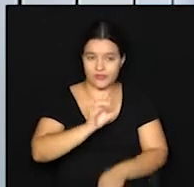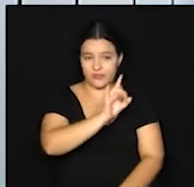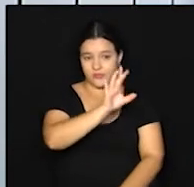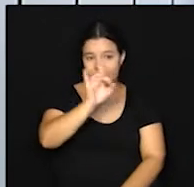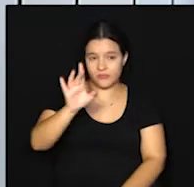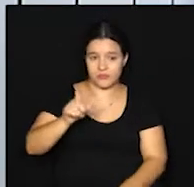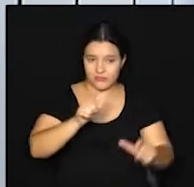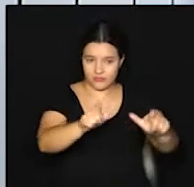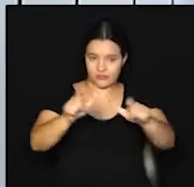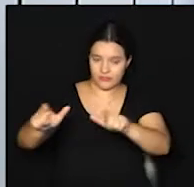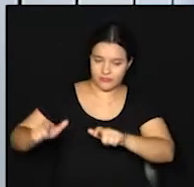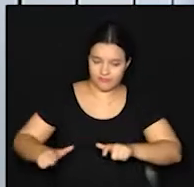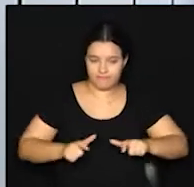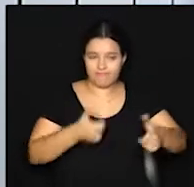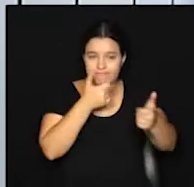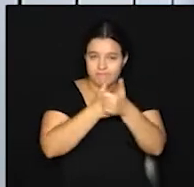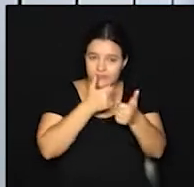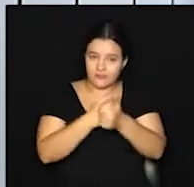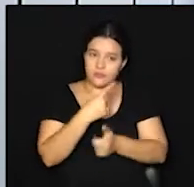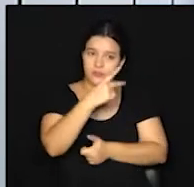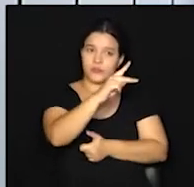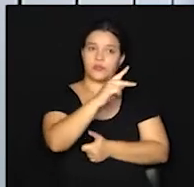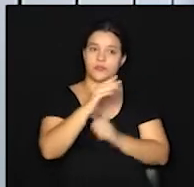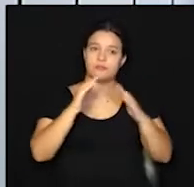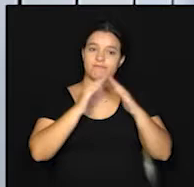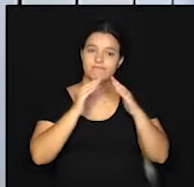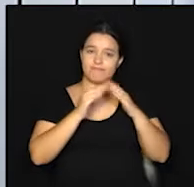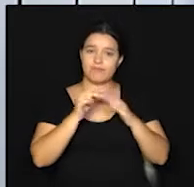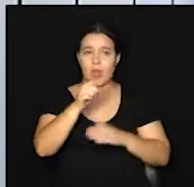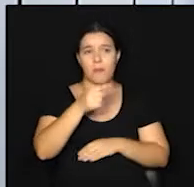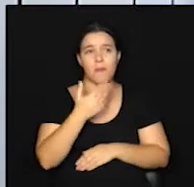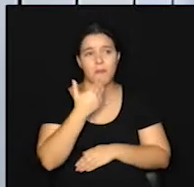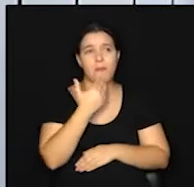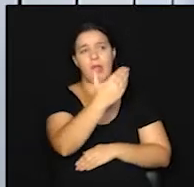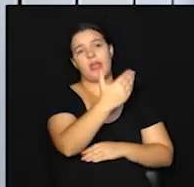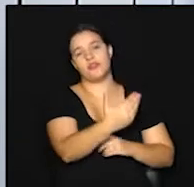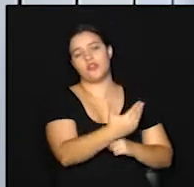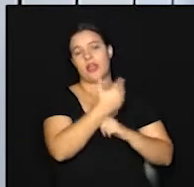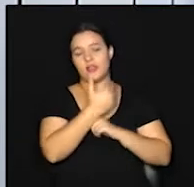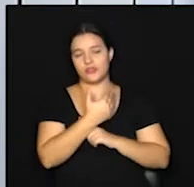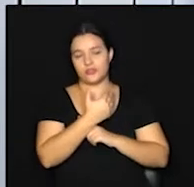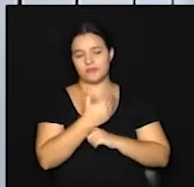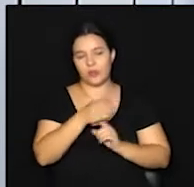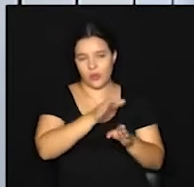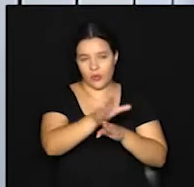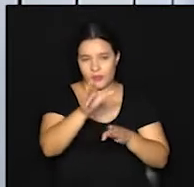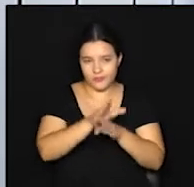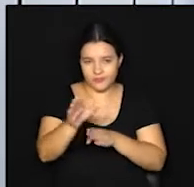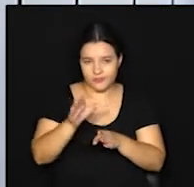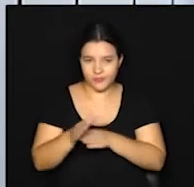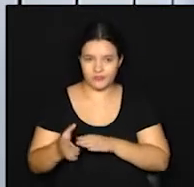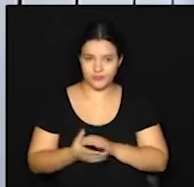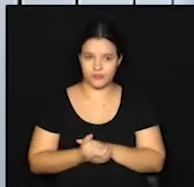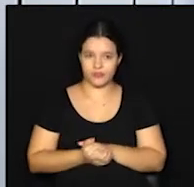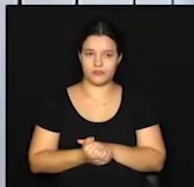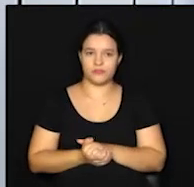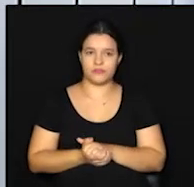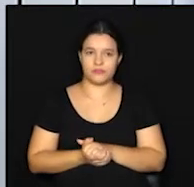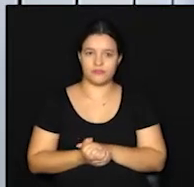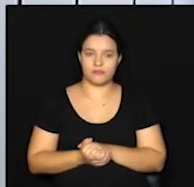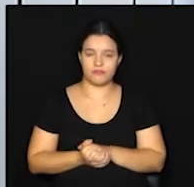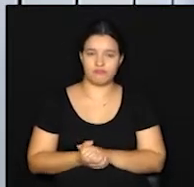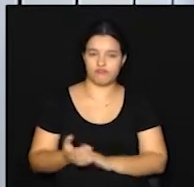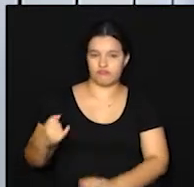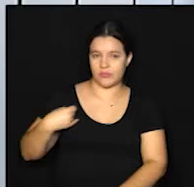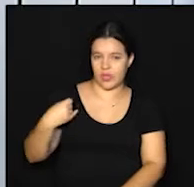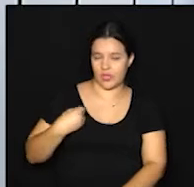sua casa. Então, busque ajuda. É um conselho importantíssimo que a gente sempre passa aqui. E Silvinha, então aos